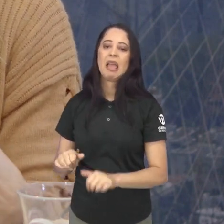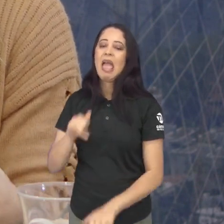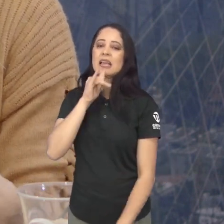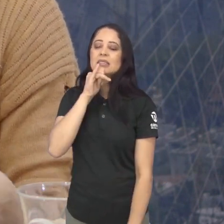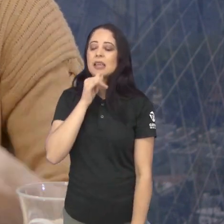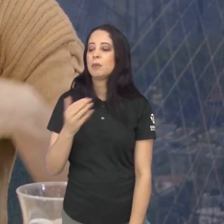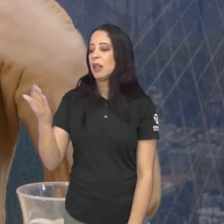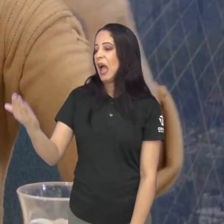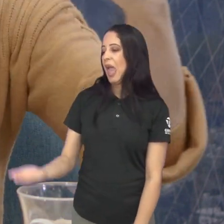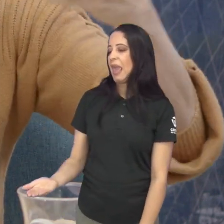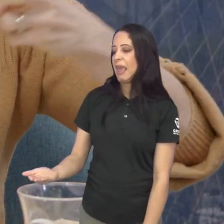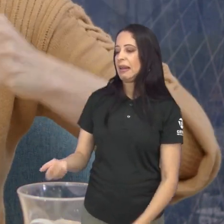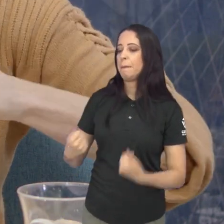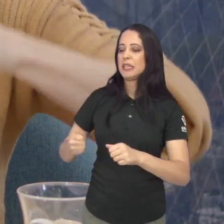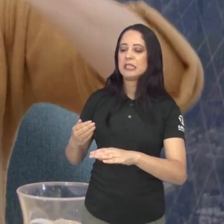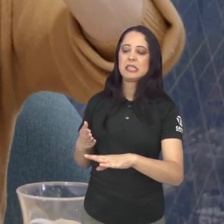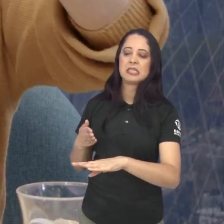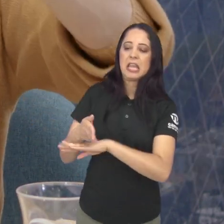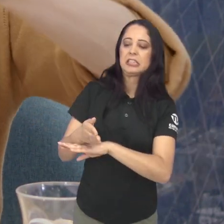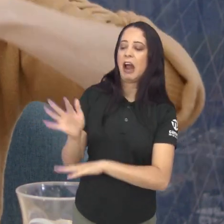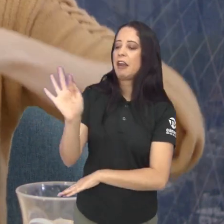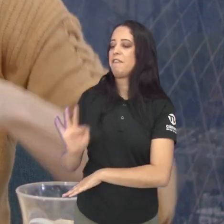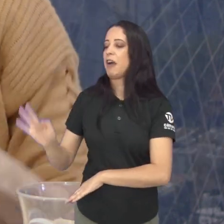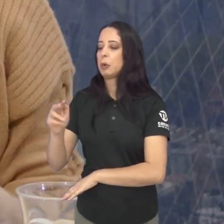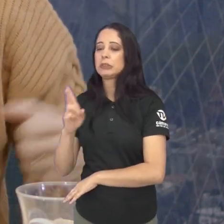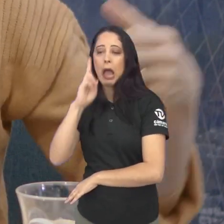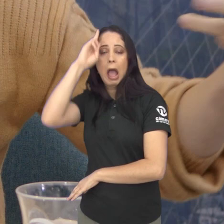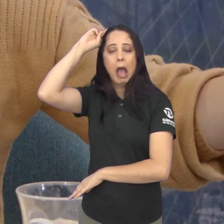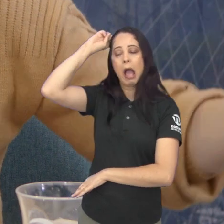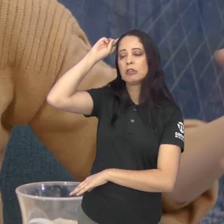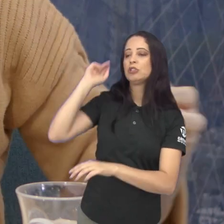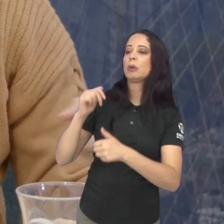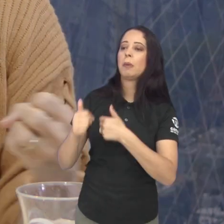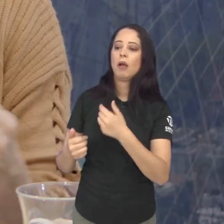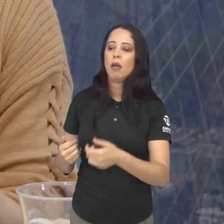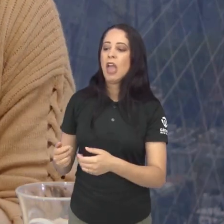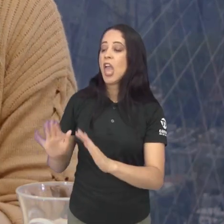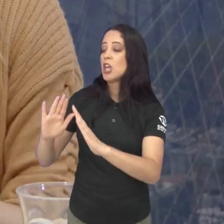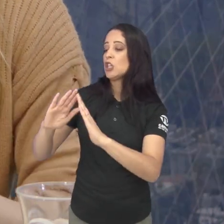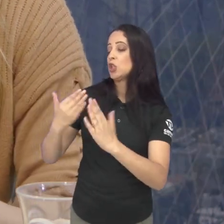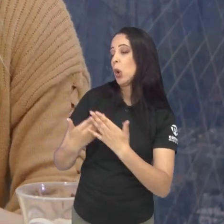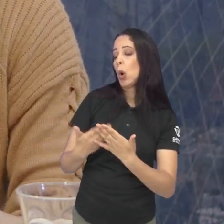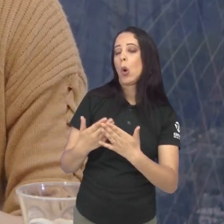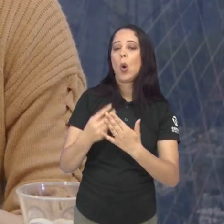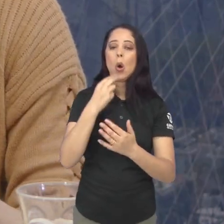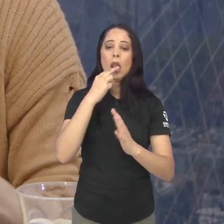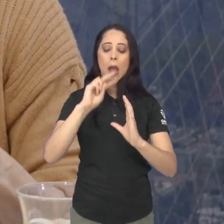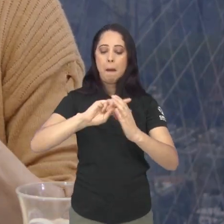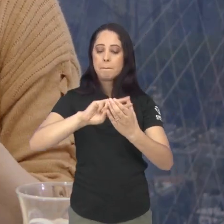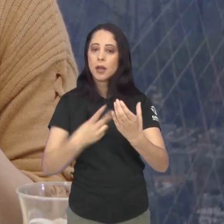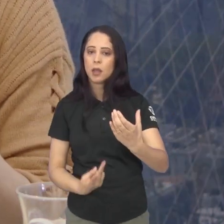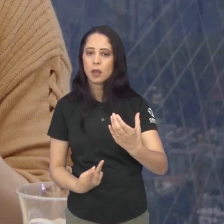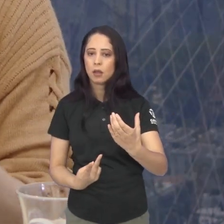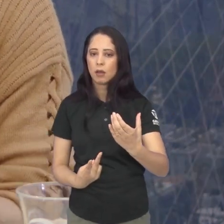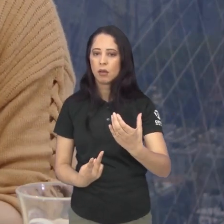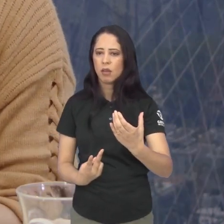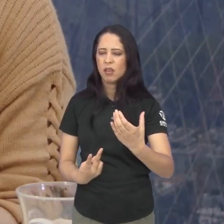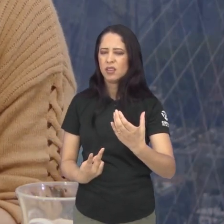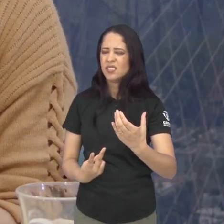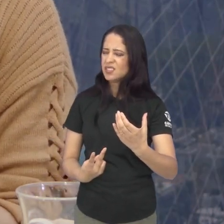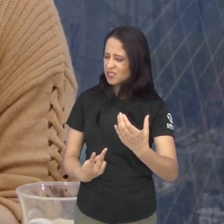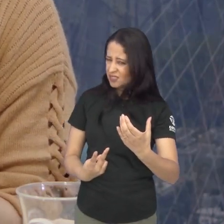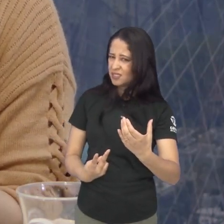é importante ele passar no vestibular, é importante ele fazer Enem, é importante ele estudar numa escola bilíngue, é importante ele passar na USP.